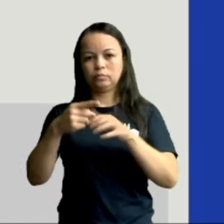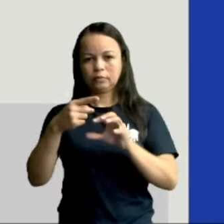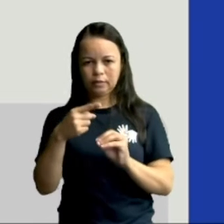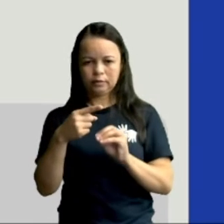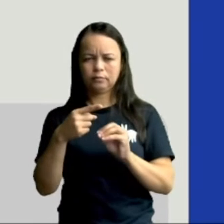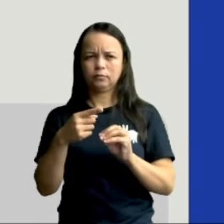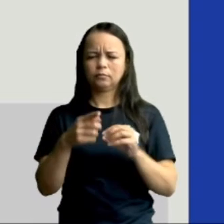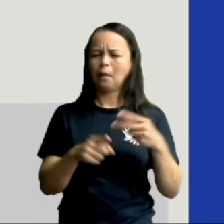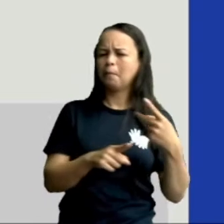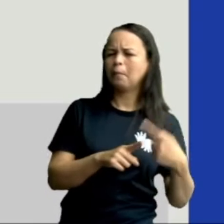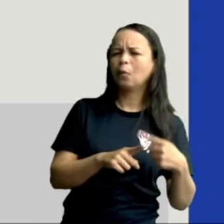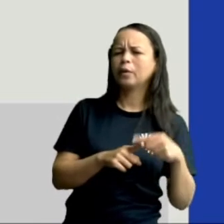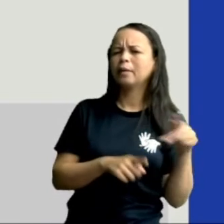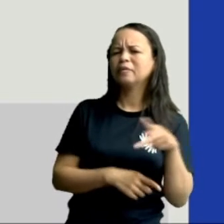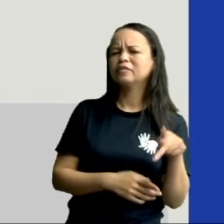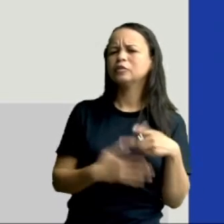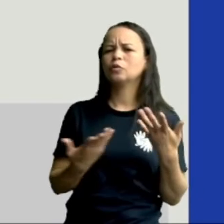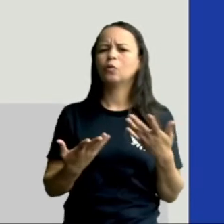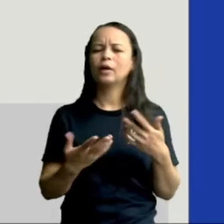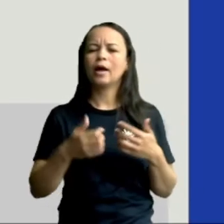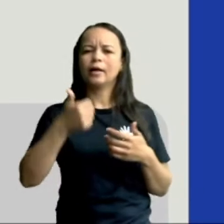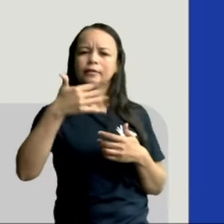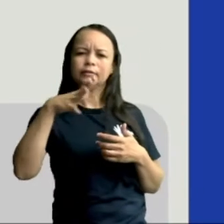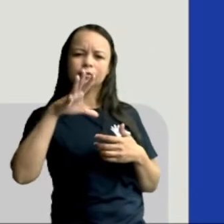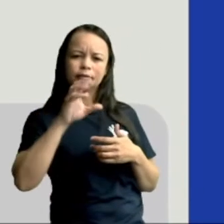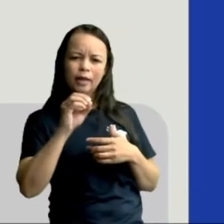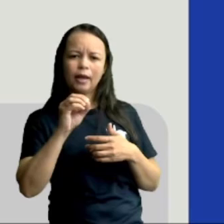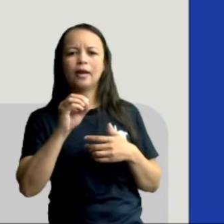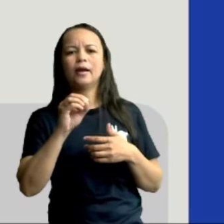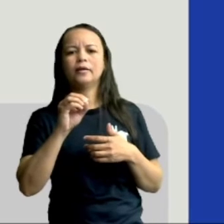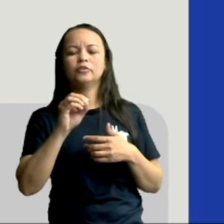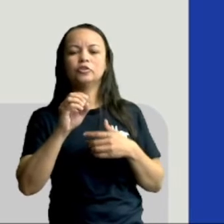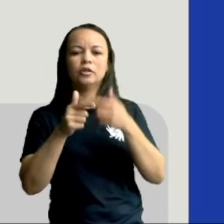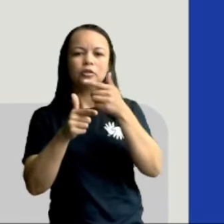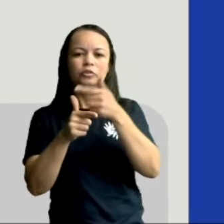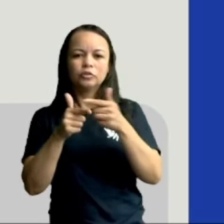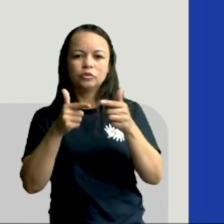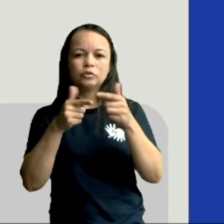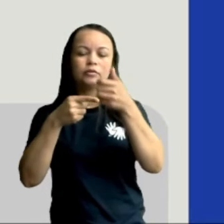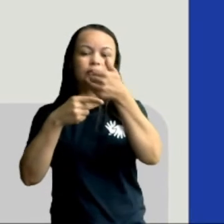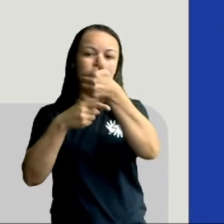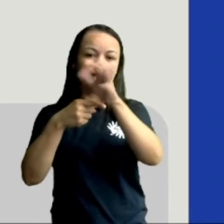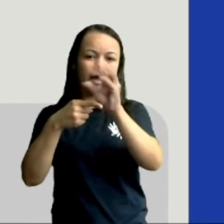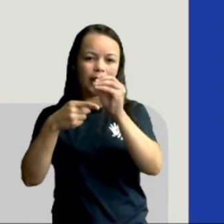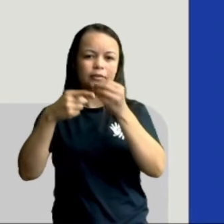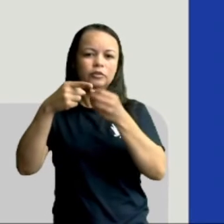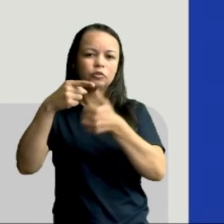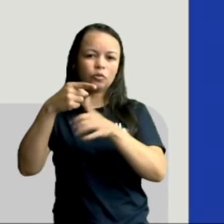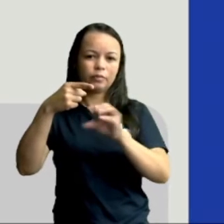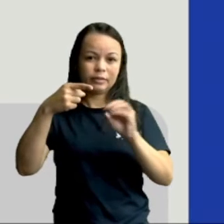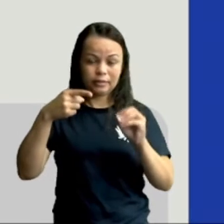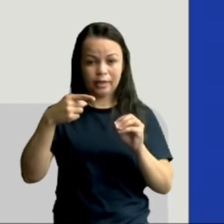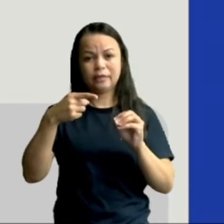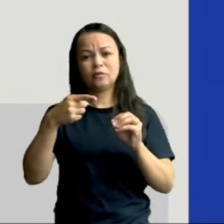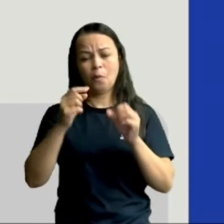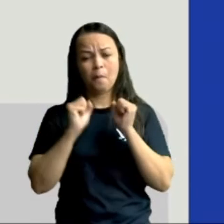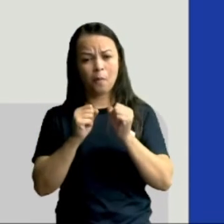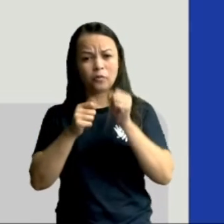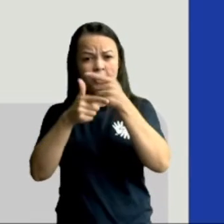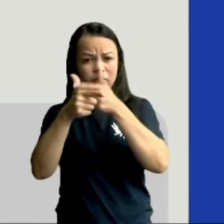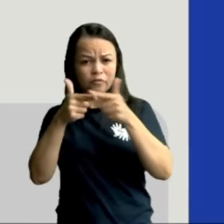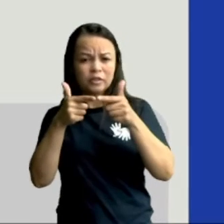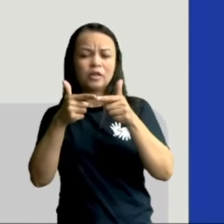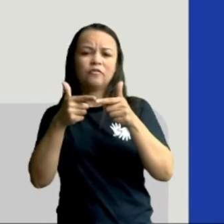quê, professora? 10 sobre 100. 10 sobre 100, eu vou poder dividir, vai dar um número decimal. Mas aí eu